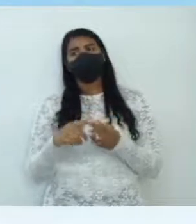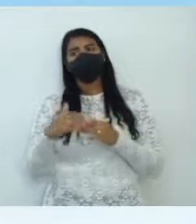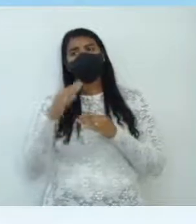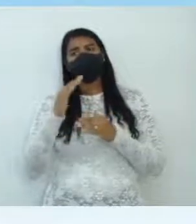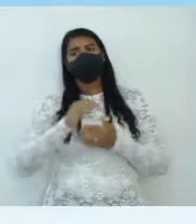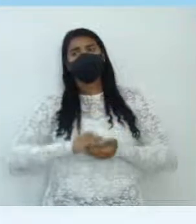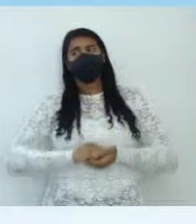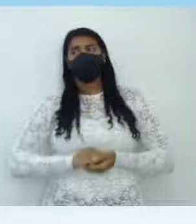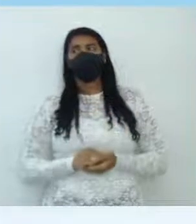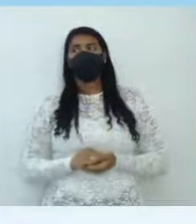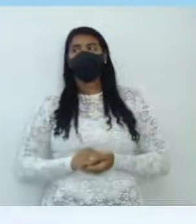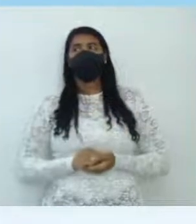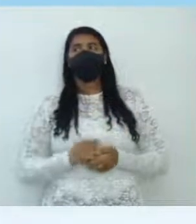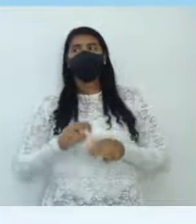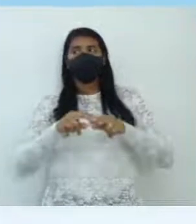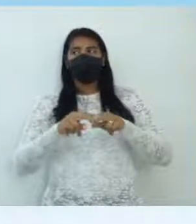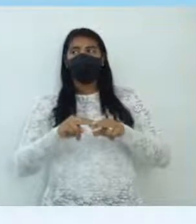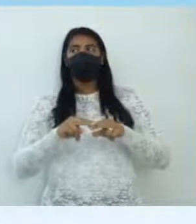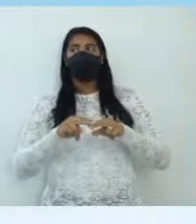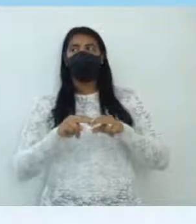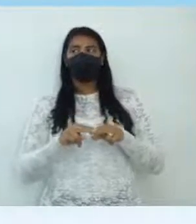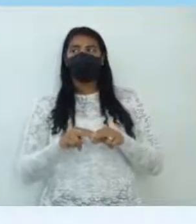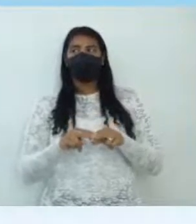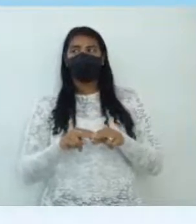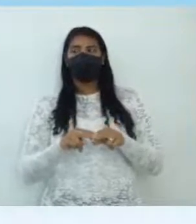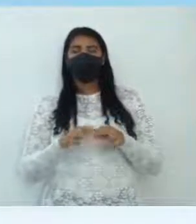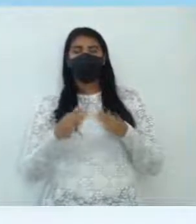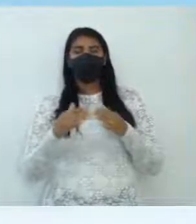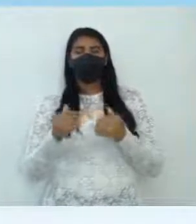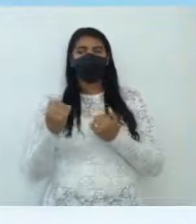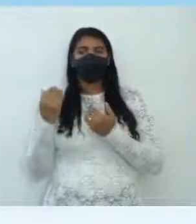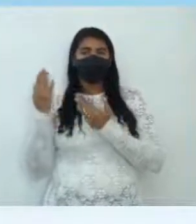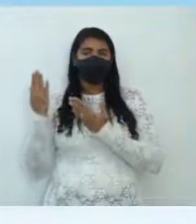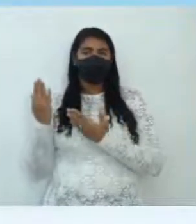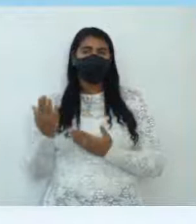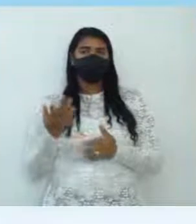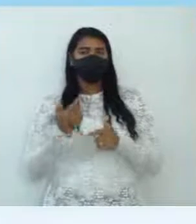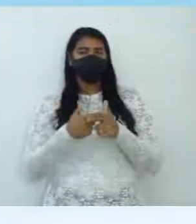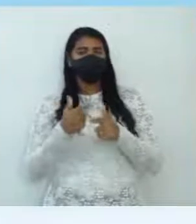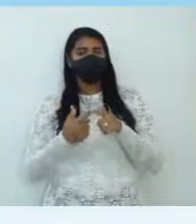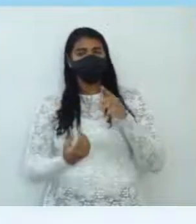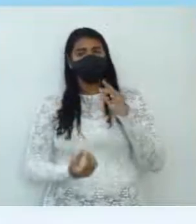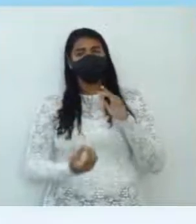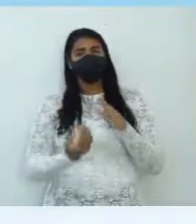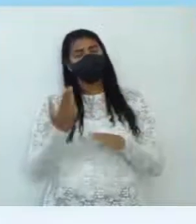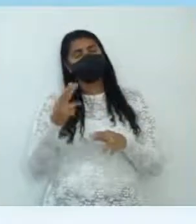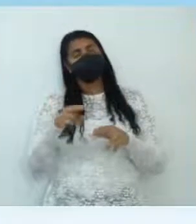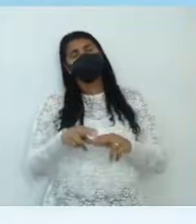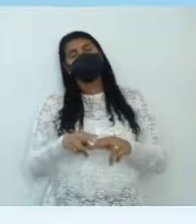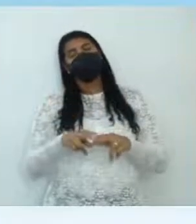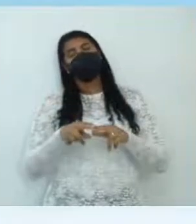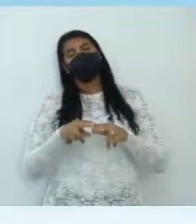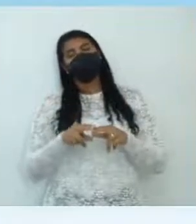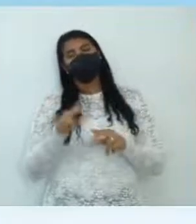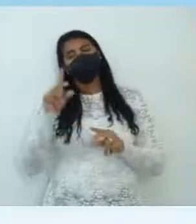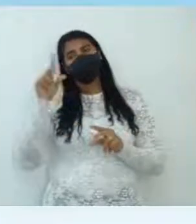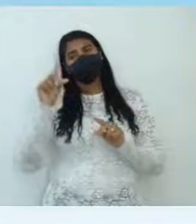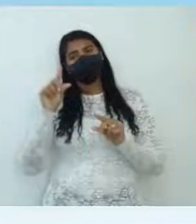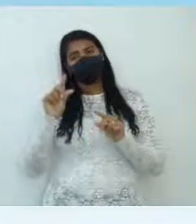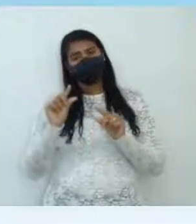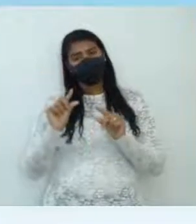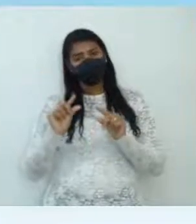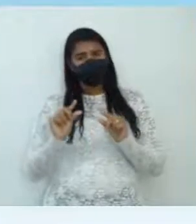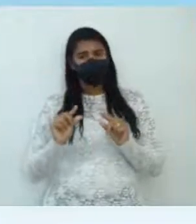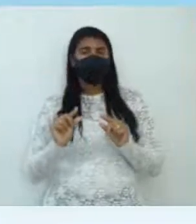proporções. Portanto, conhecer aí esses problemas causados é a